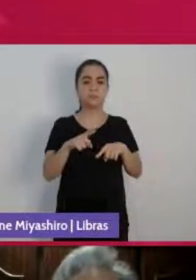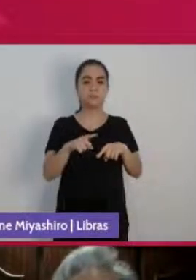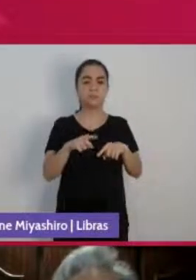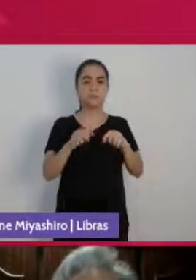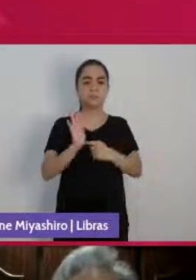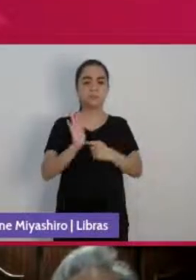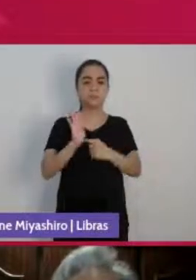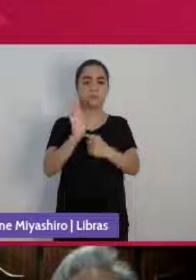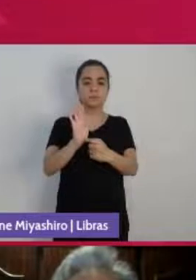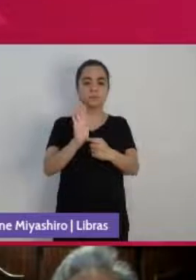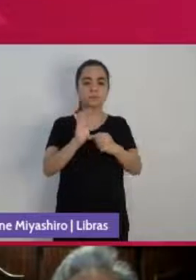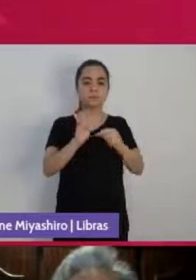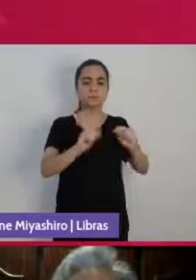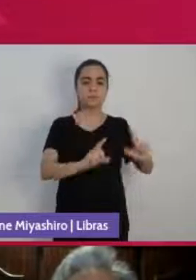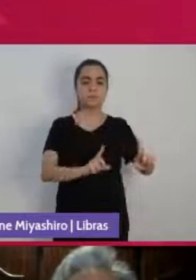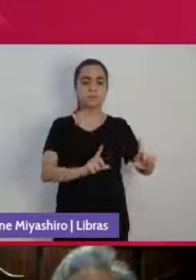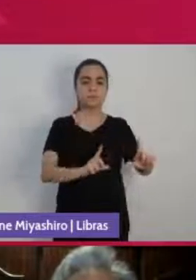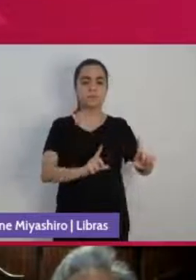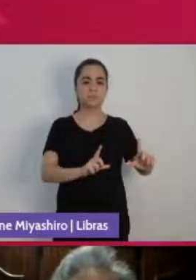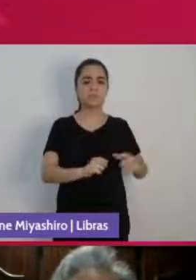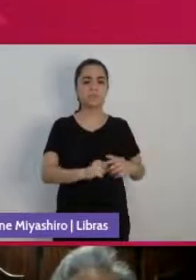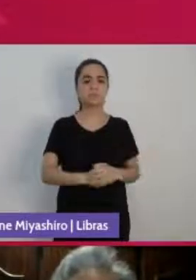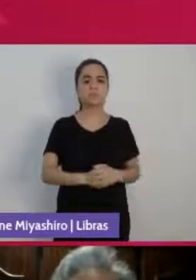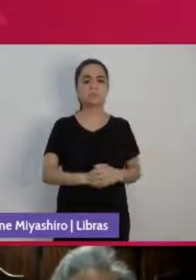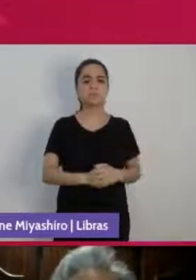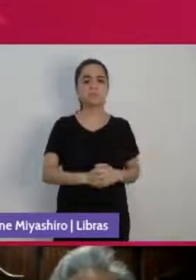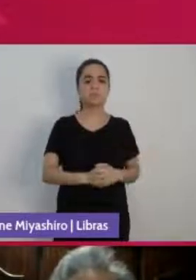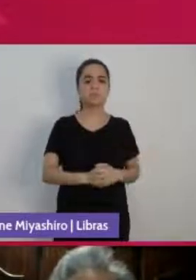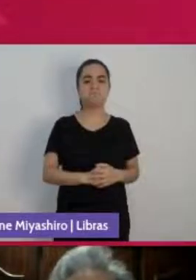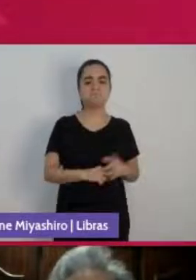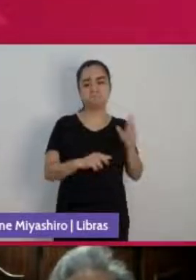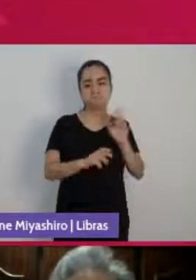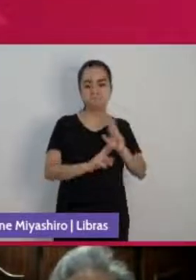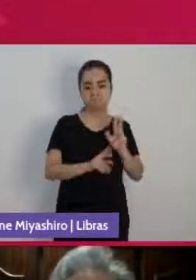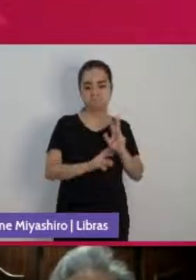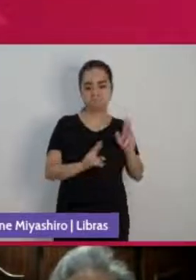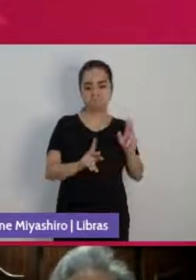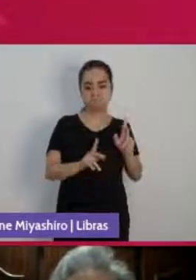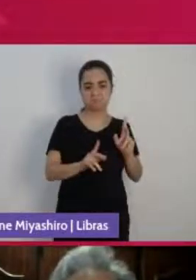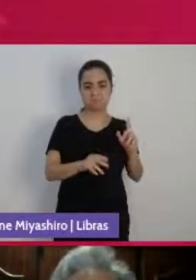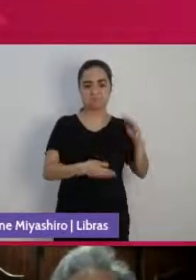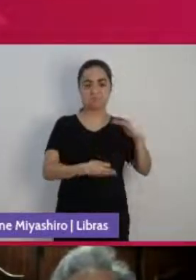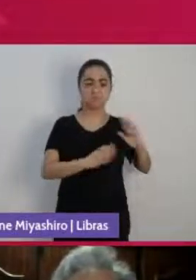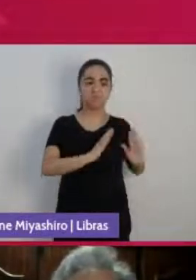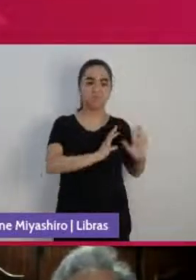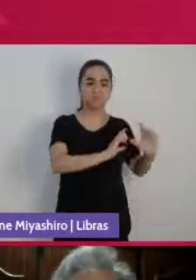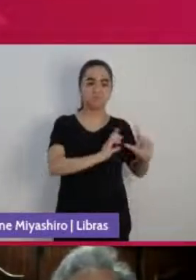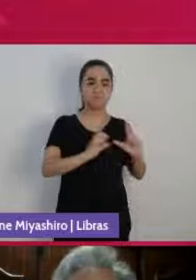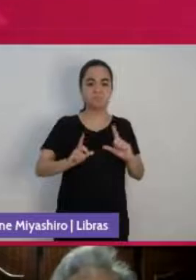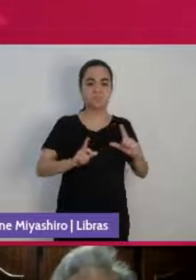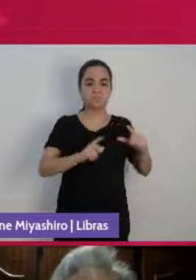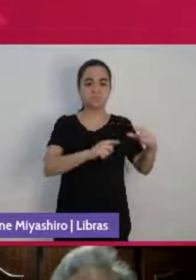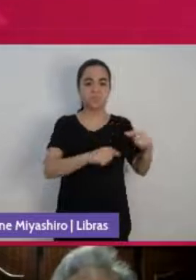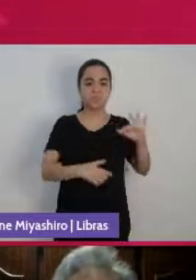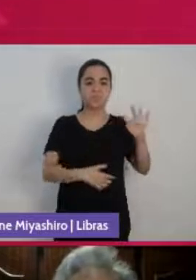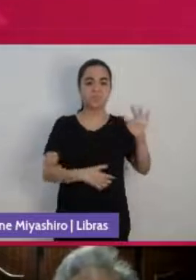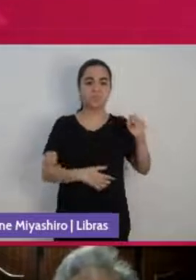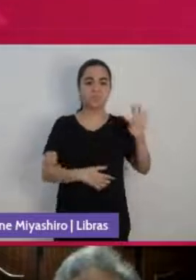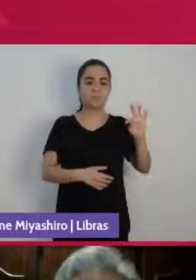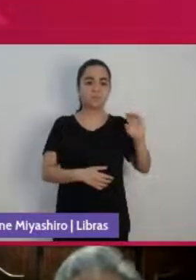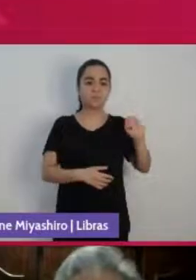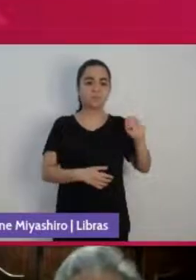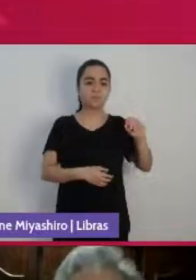do lado, o visor um pouquinho diferente. A posição da fotocélula, a espessura